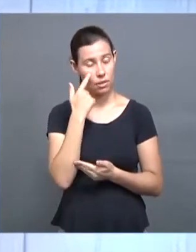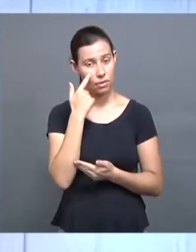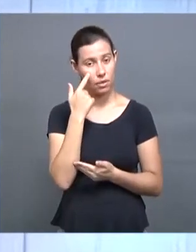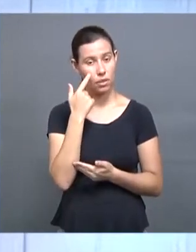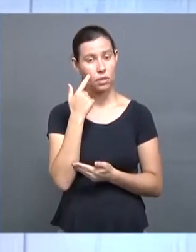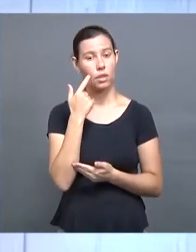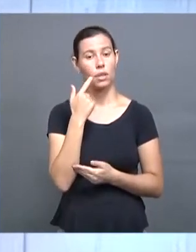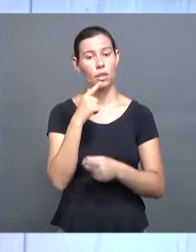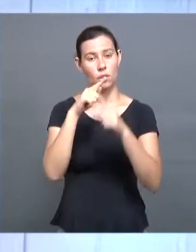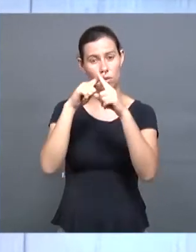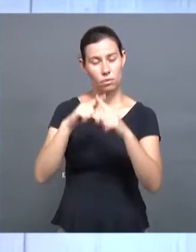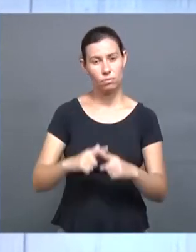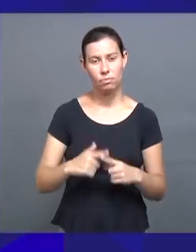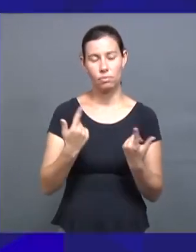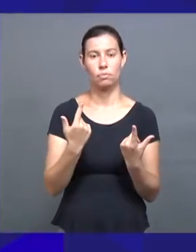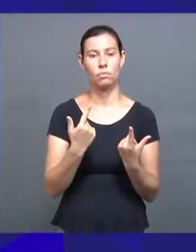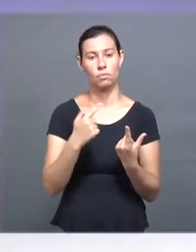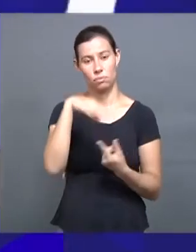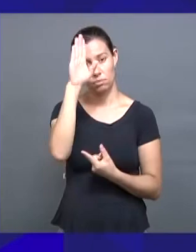2019. Confira.